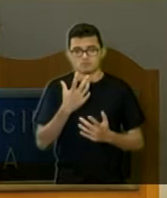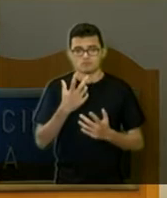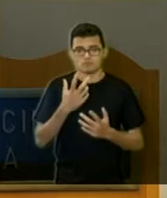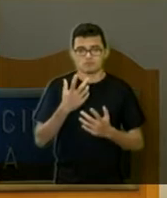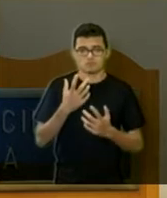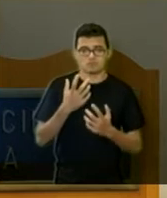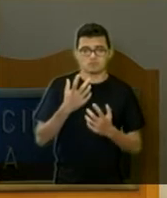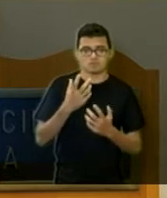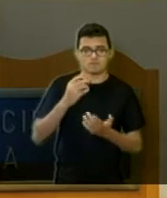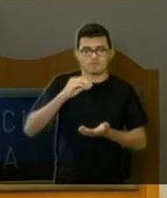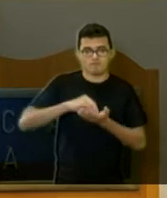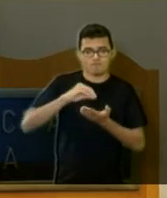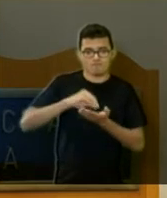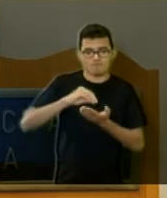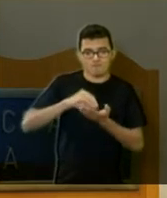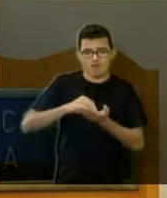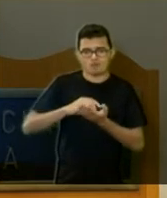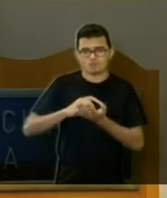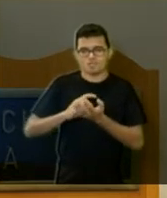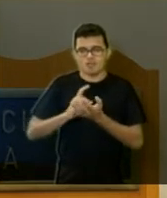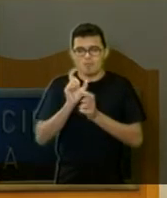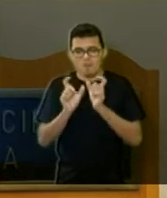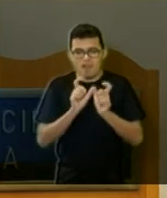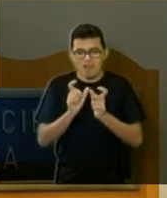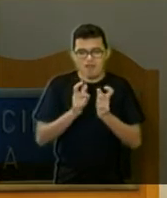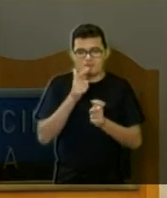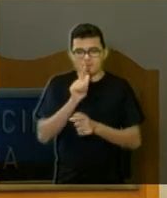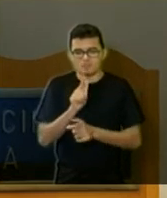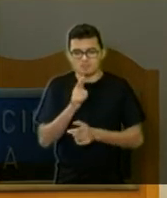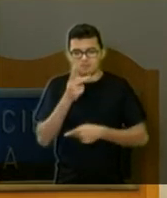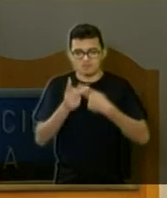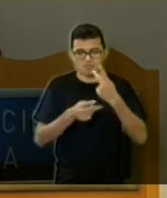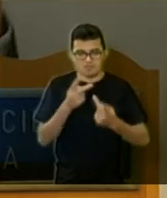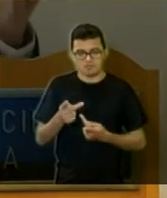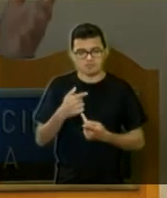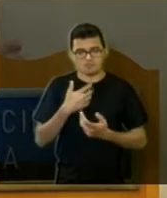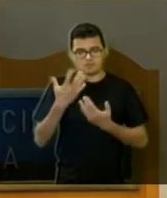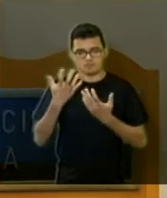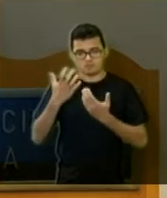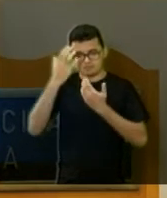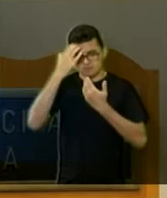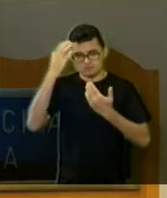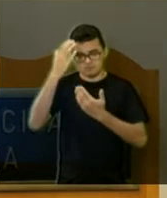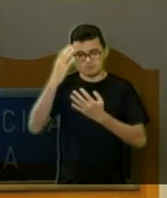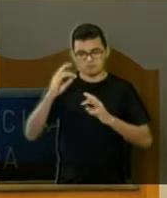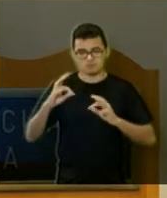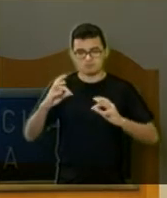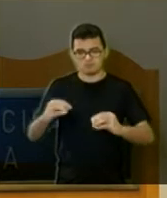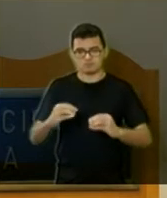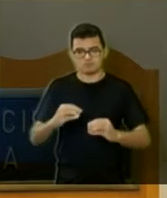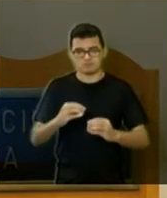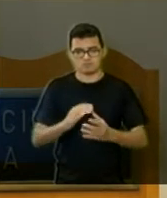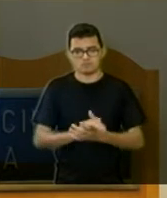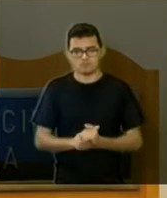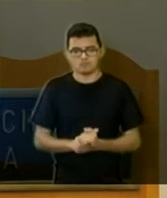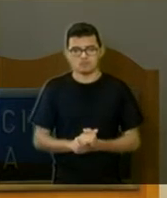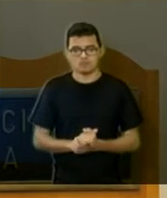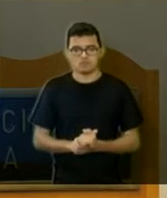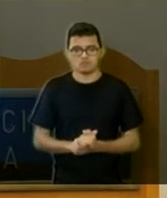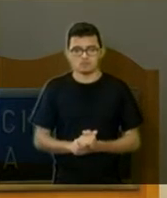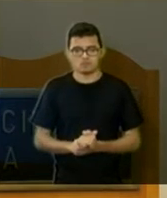tudo para a gente se expressar. Então, eu quero agradecer a presença de todos vocês